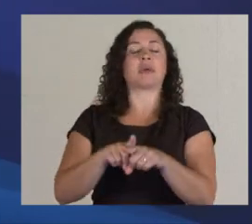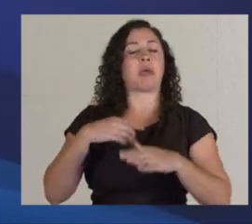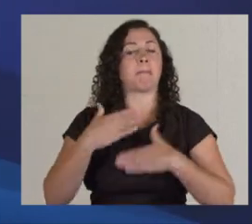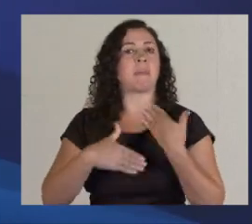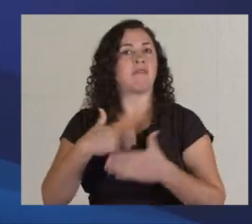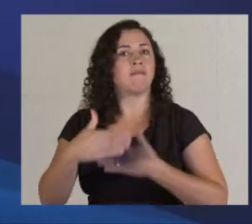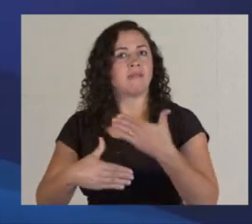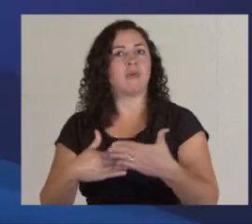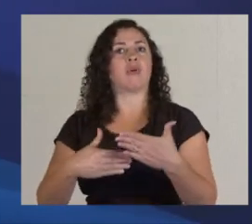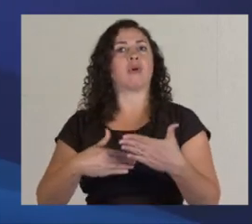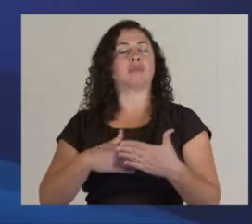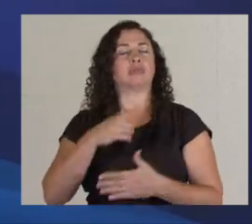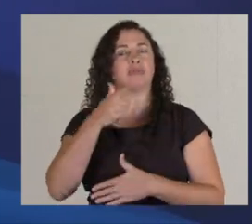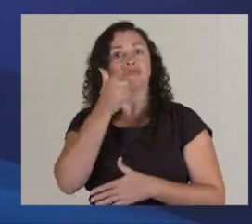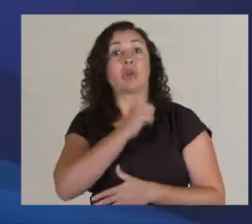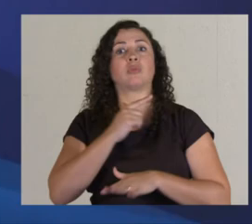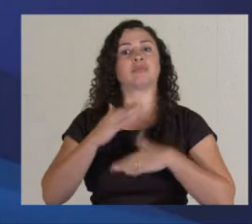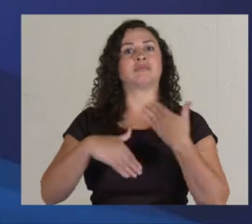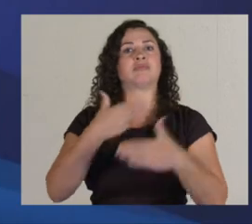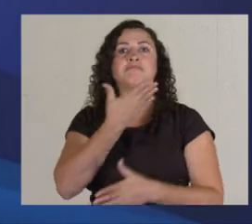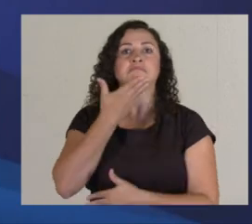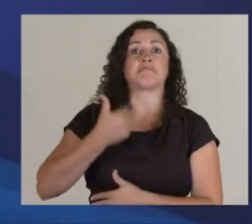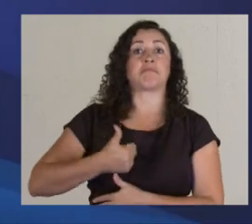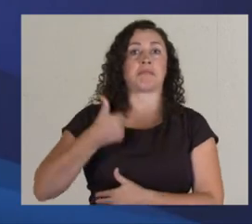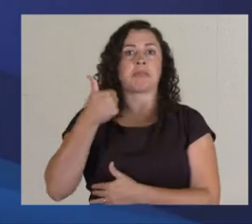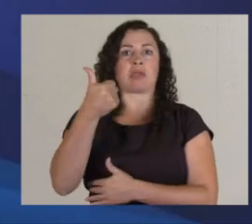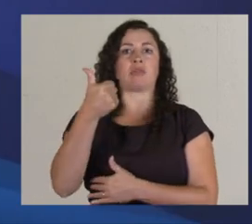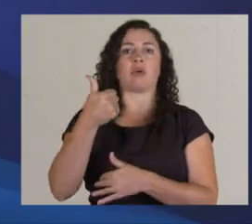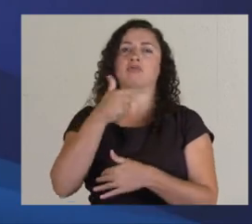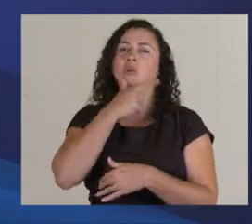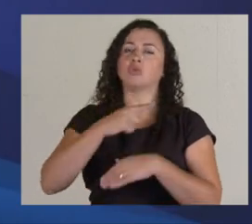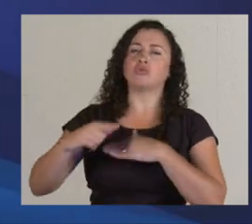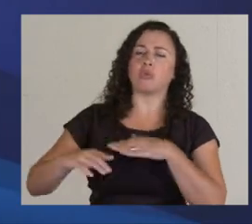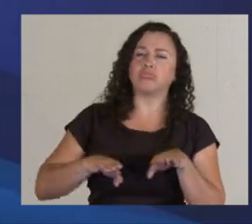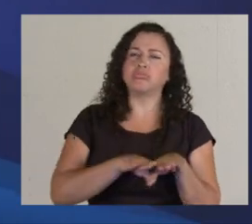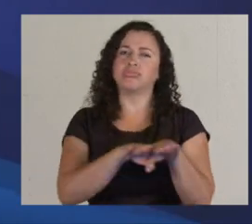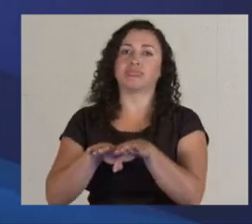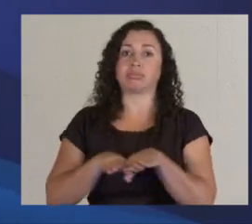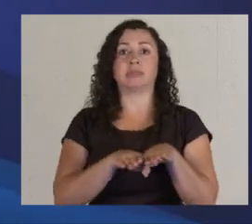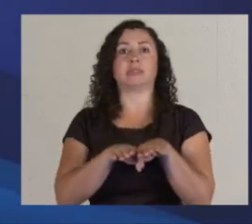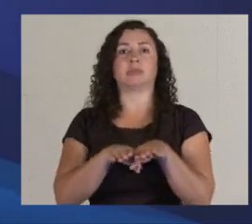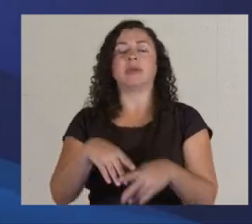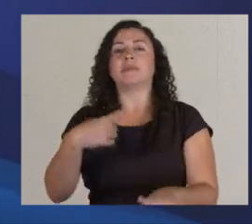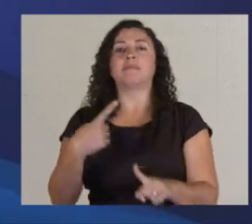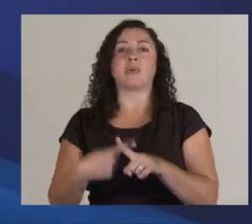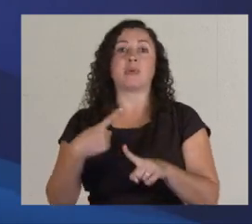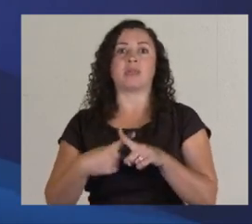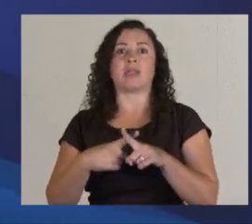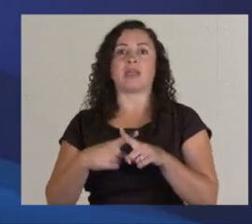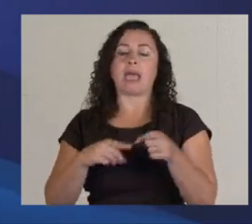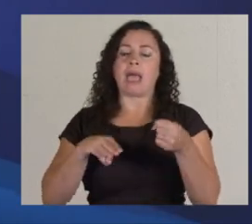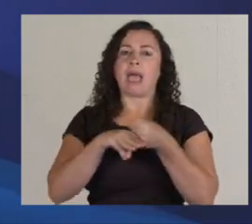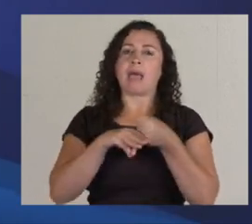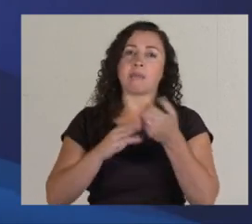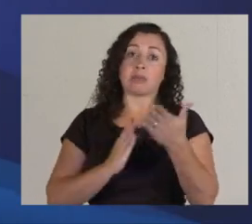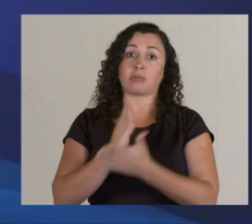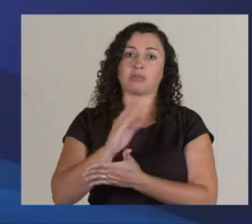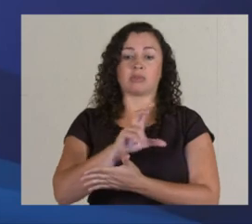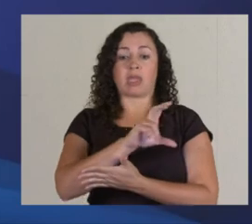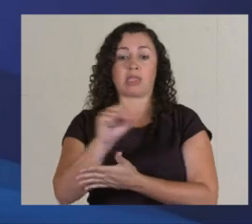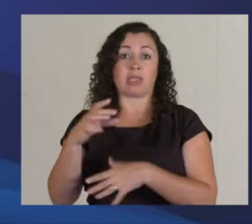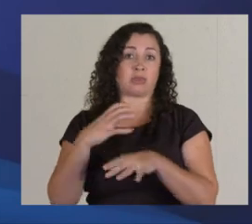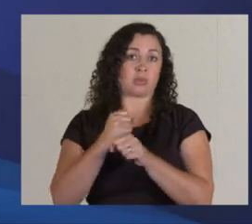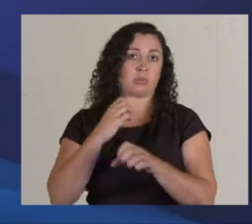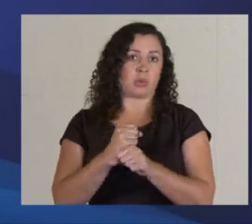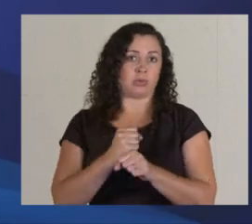rendimento, que a performance dos estudantes seja uma performance mais equilibrada. Por quê? Uma média de aprovação da Unicamp é de